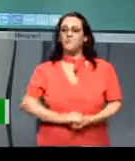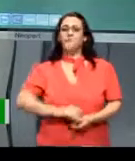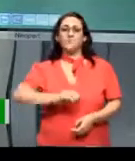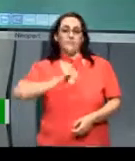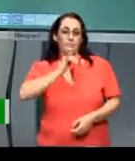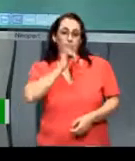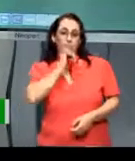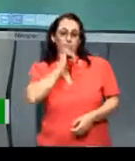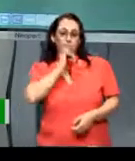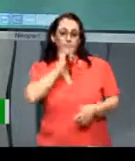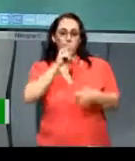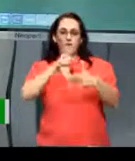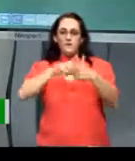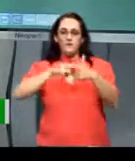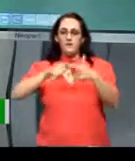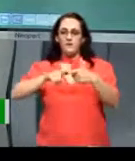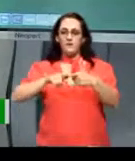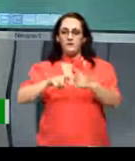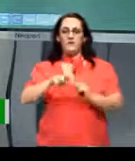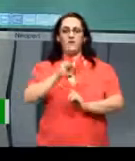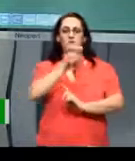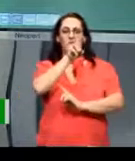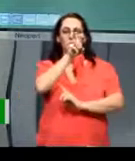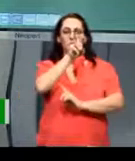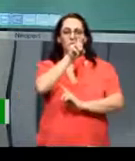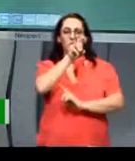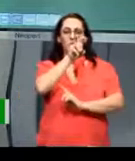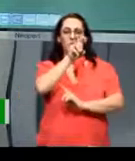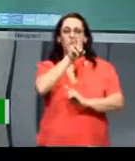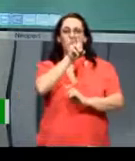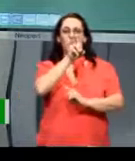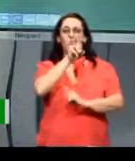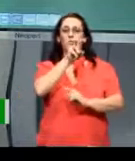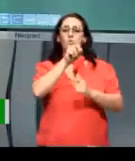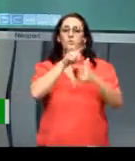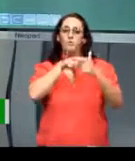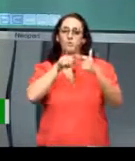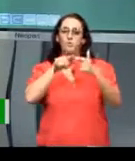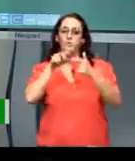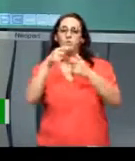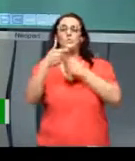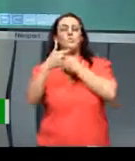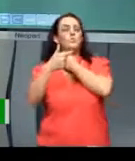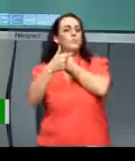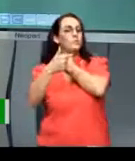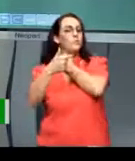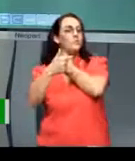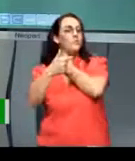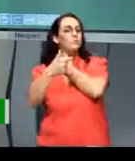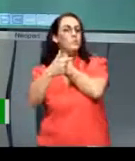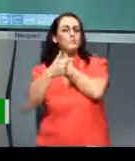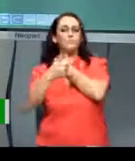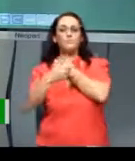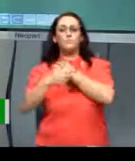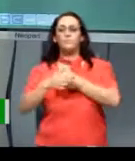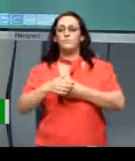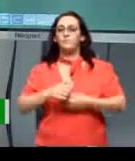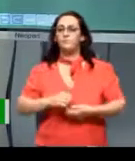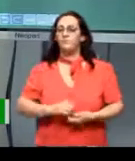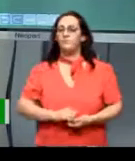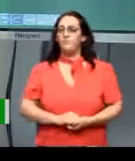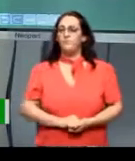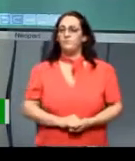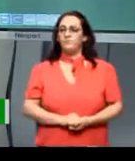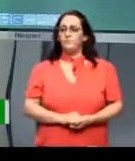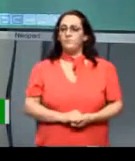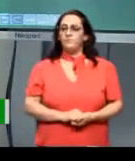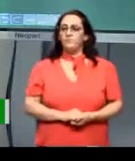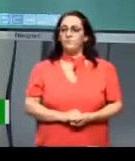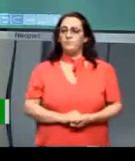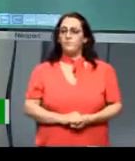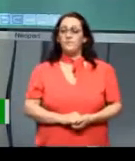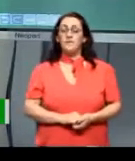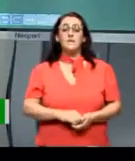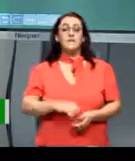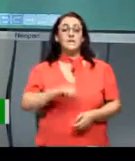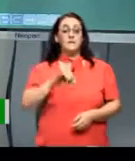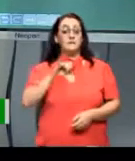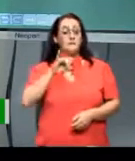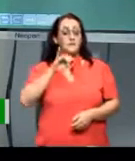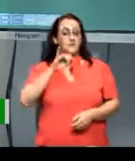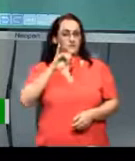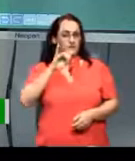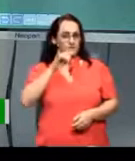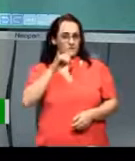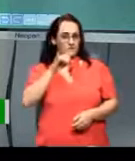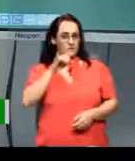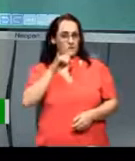divisão, 5 dividido por 2. Se eu pegar menos 5 dividido, vou escrever